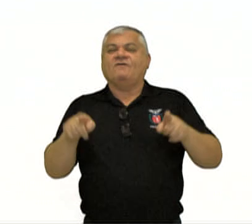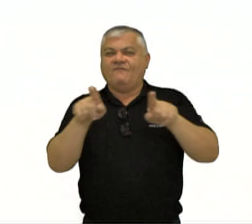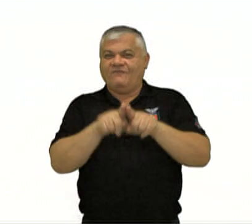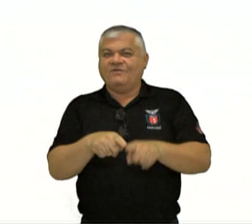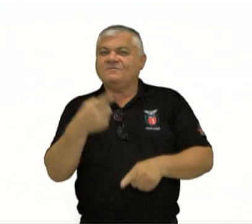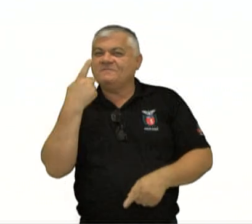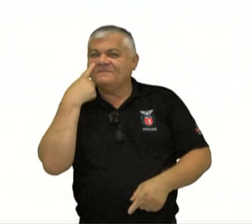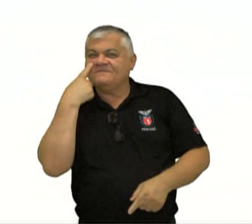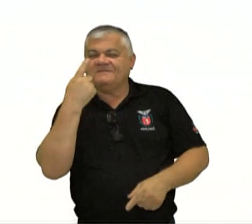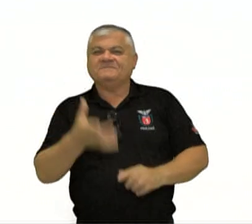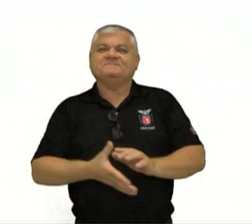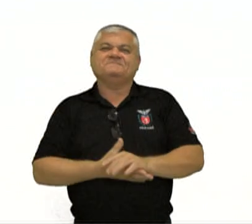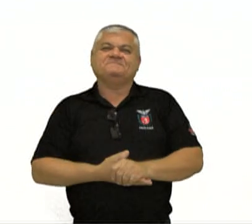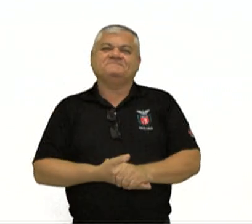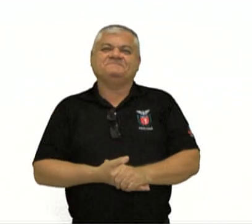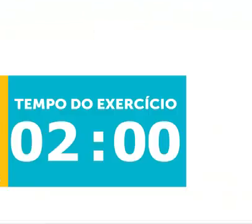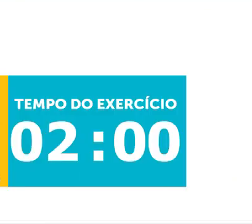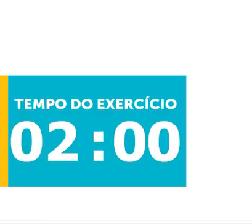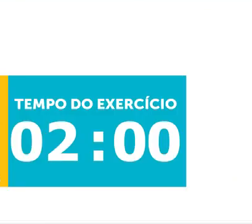como ficou sua resposta.